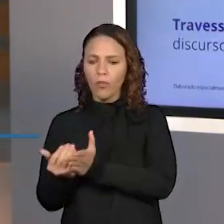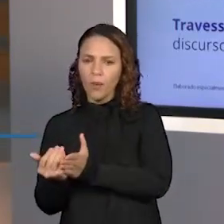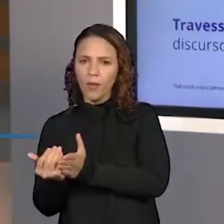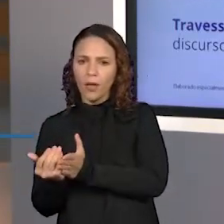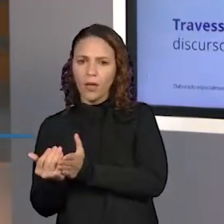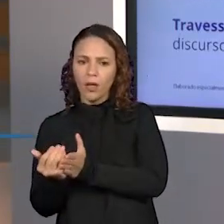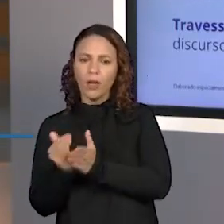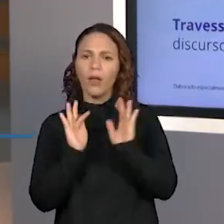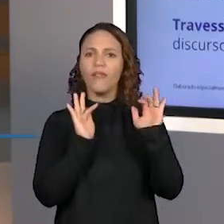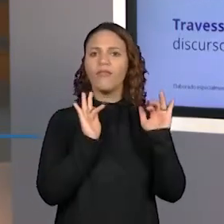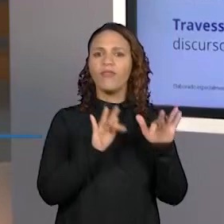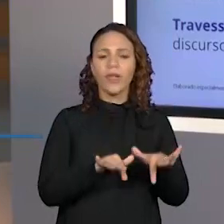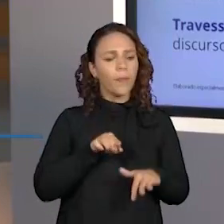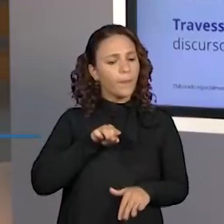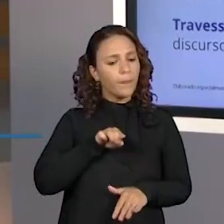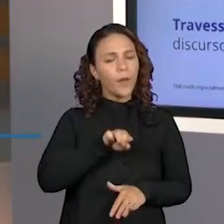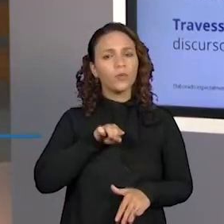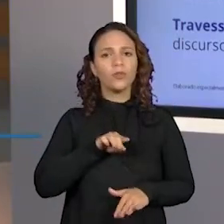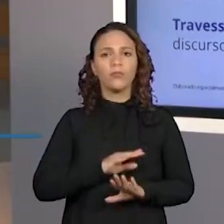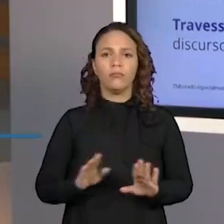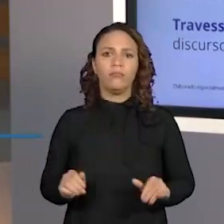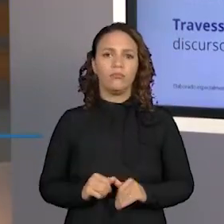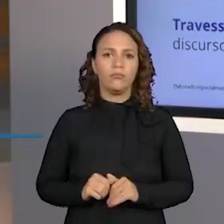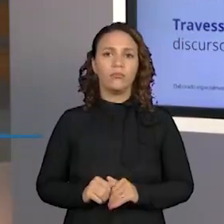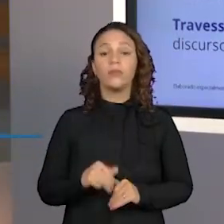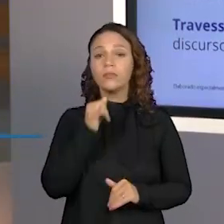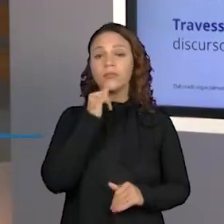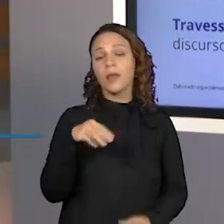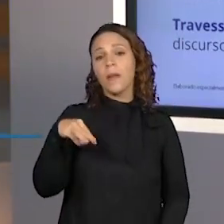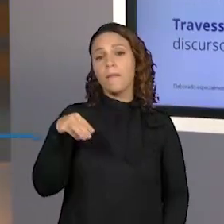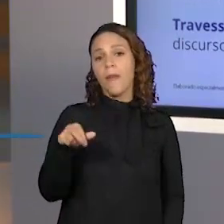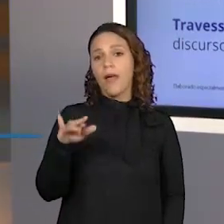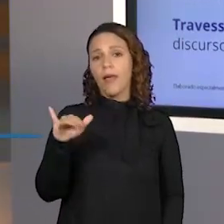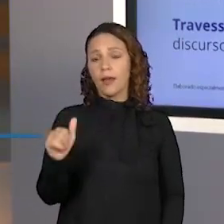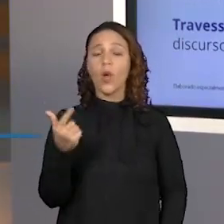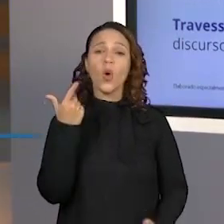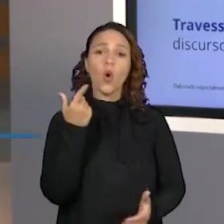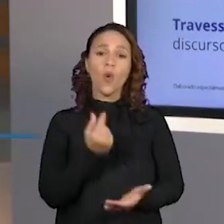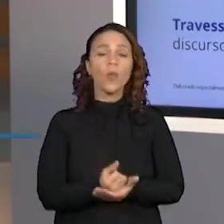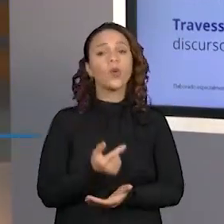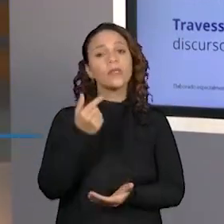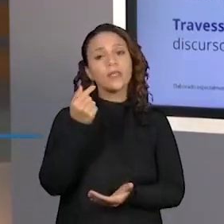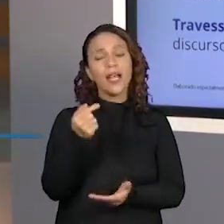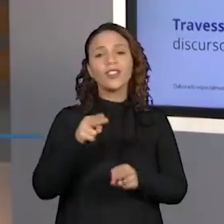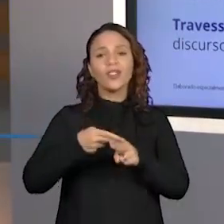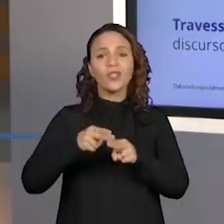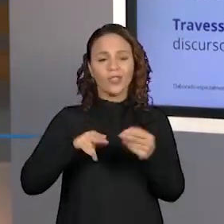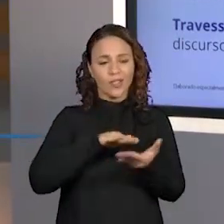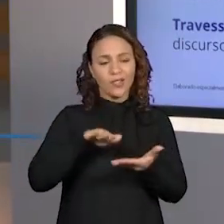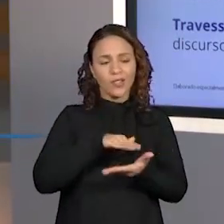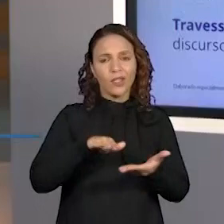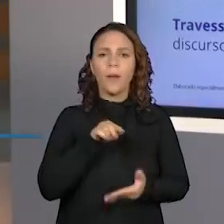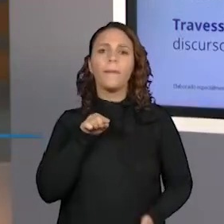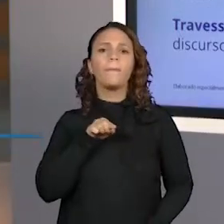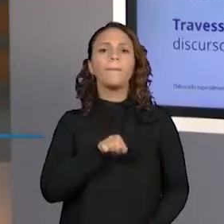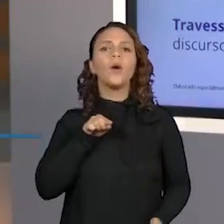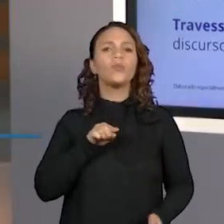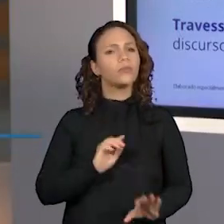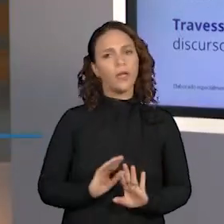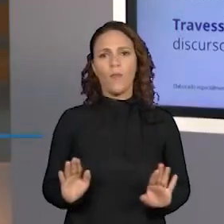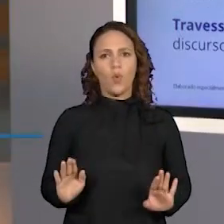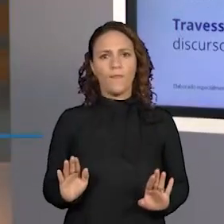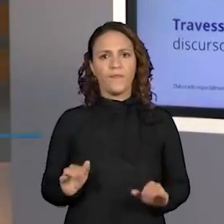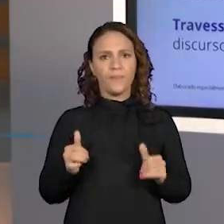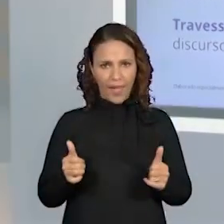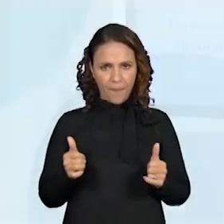termina. Maria comprou 7 brigadeiros. Ponto final. Muito bem? Então, já sei para que eu utilizo o ponto final. Vamos